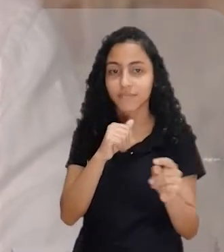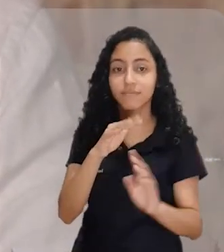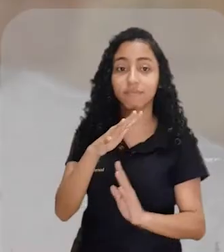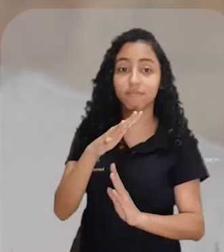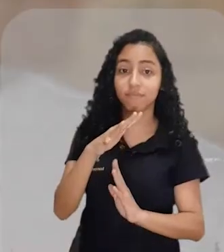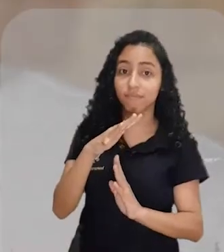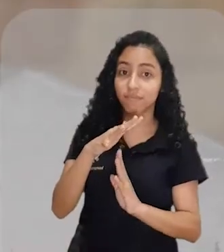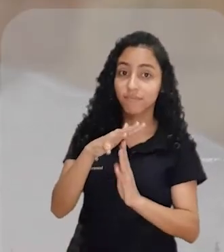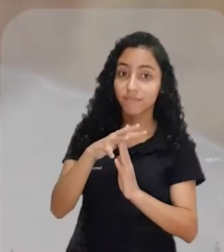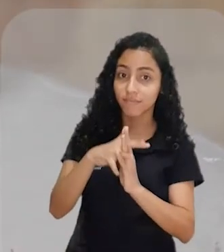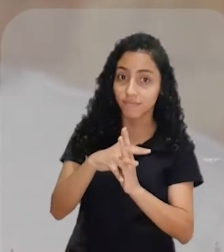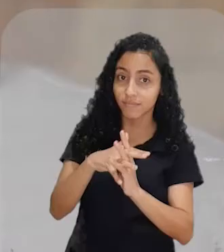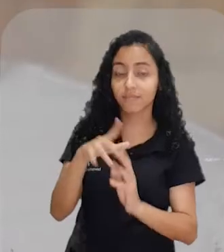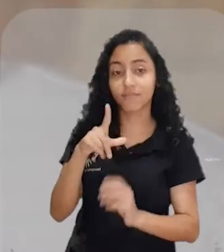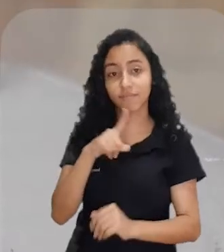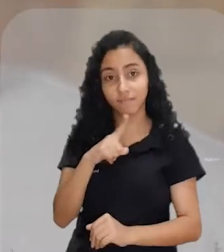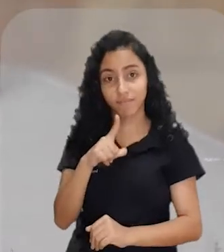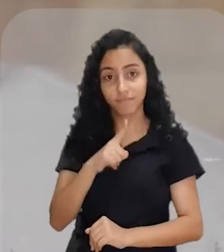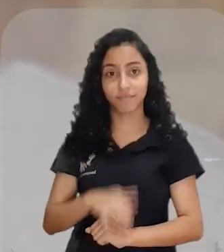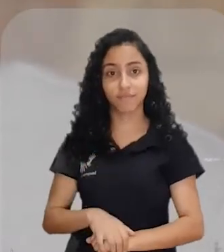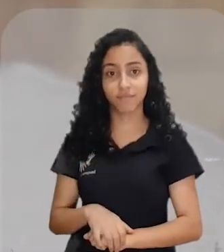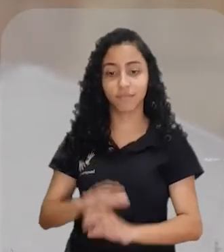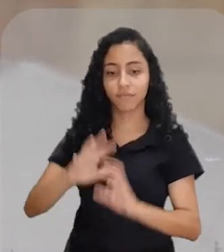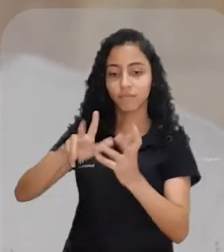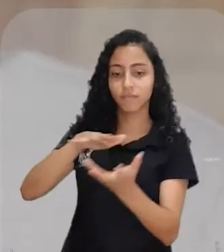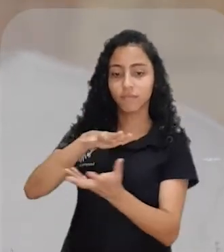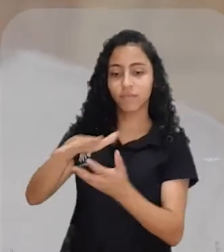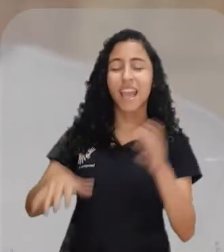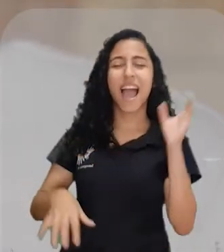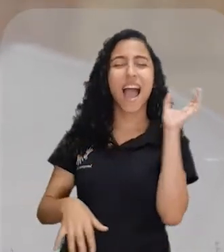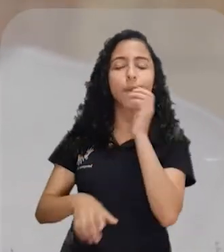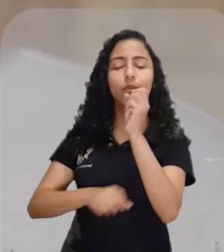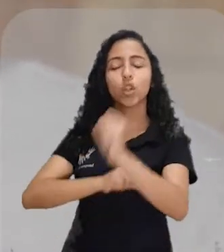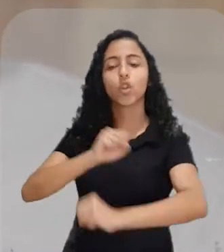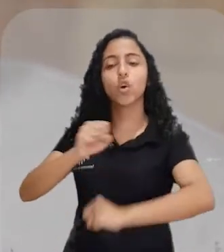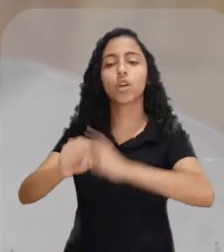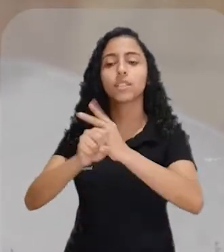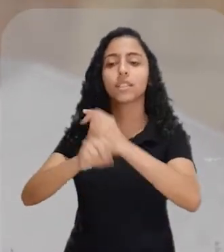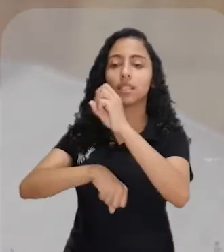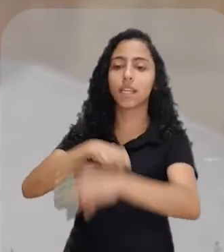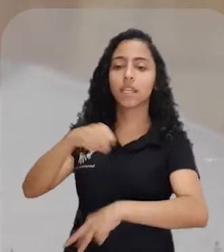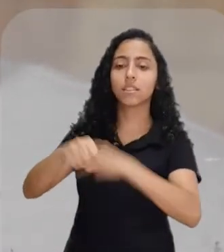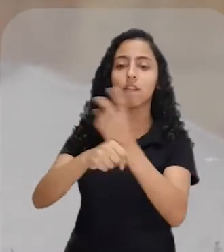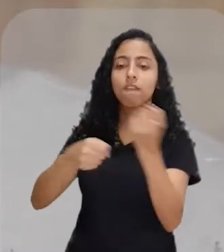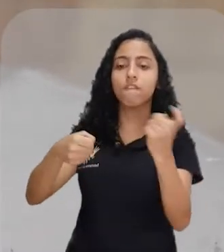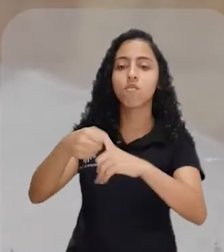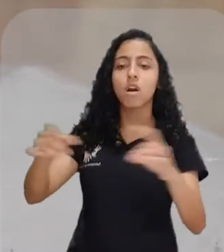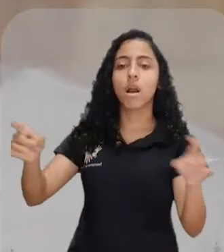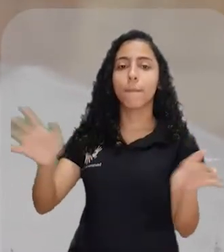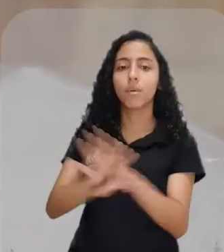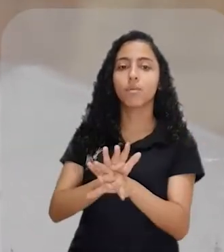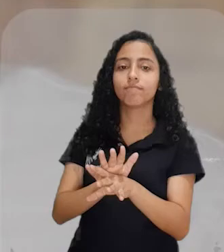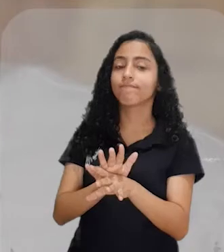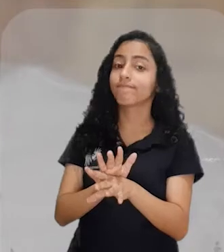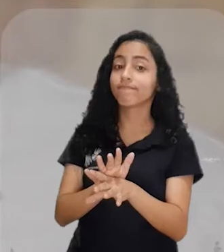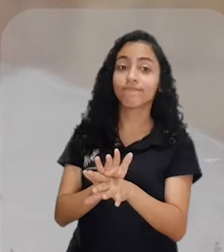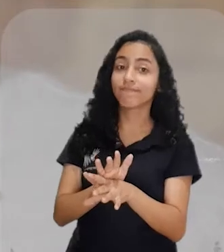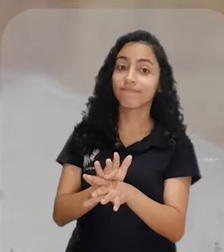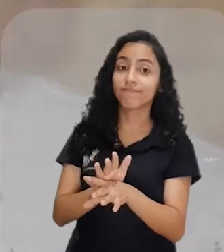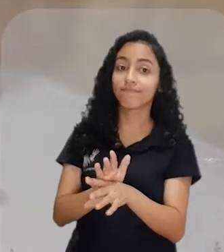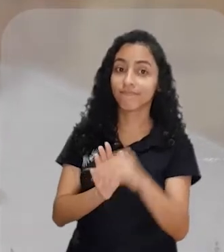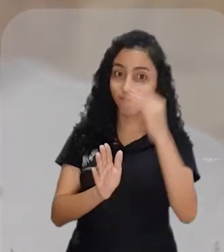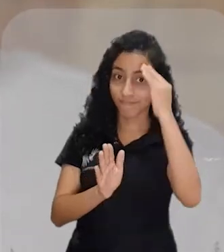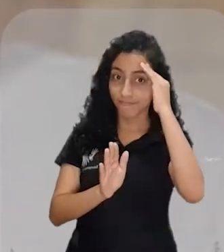leva tempo. Então, não existe um ecossistema ser restaurado em 2, 3 anos. Então, é muito importante que a gente